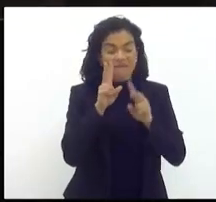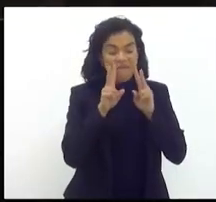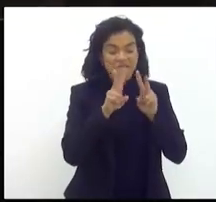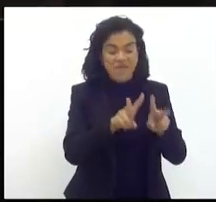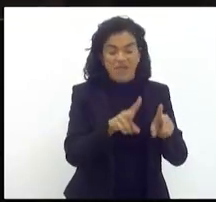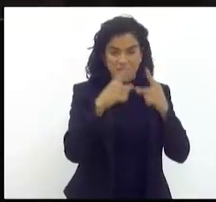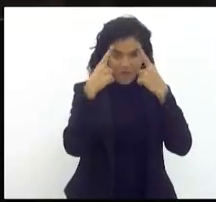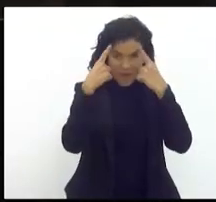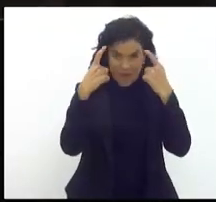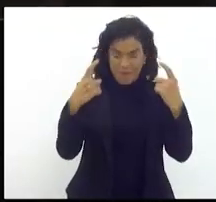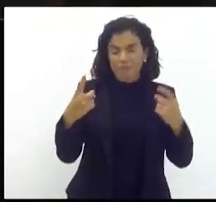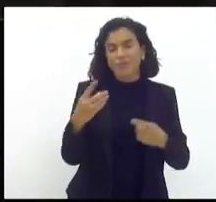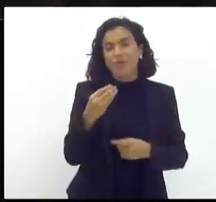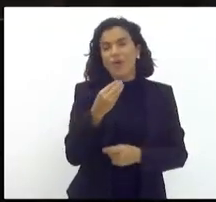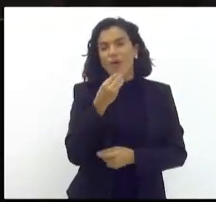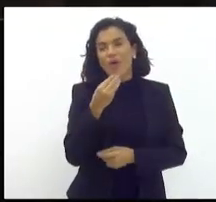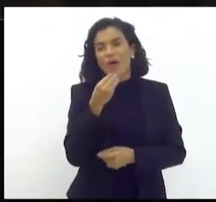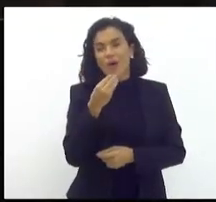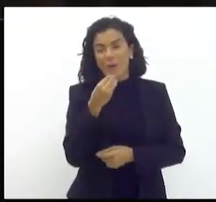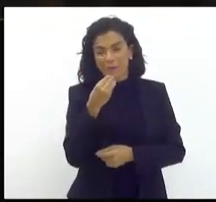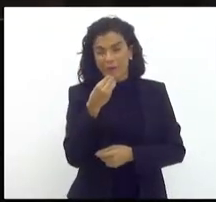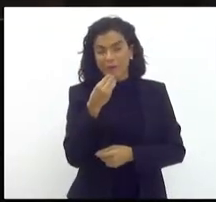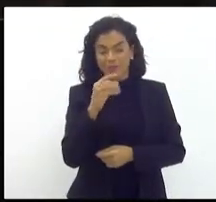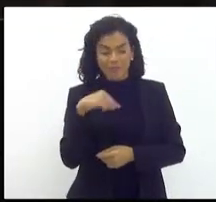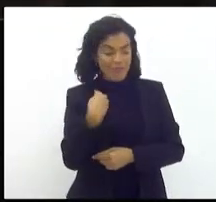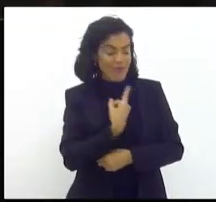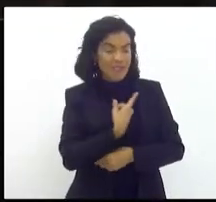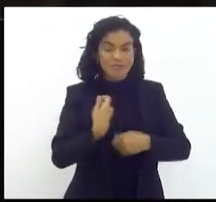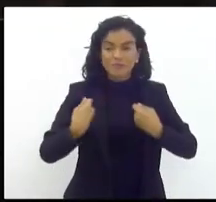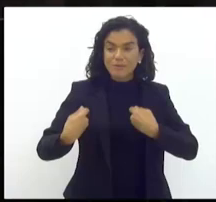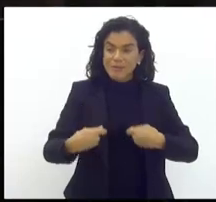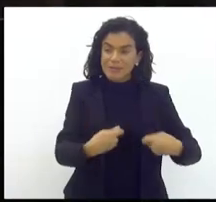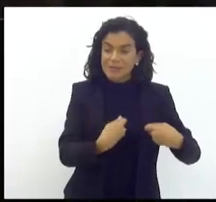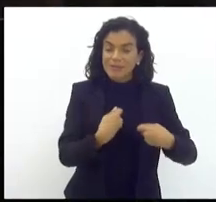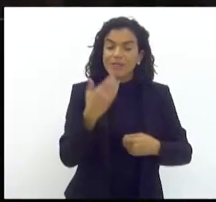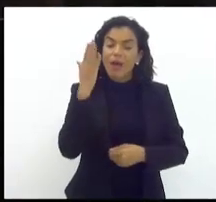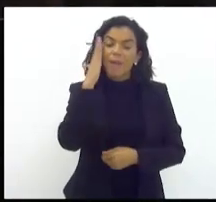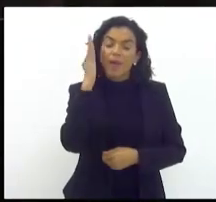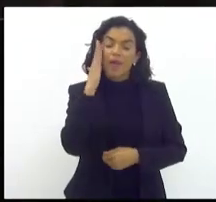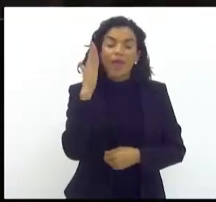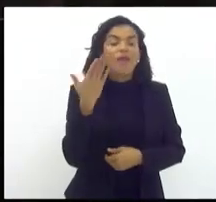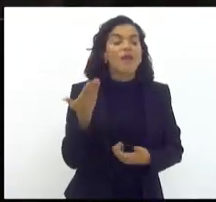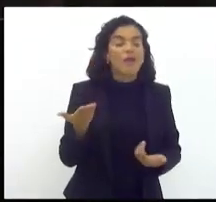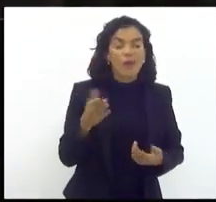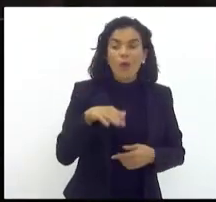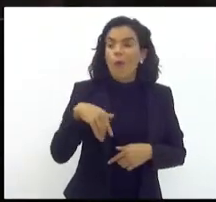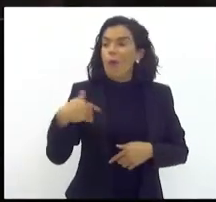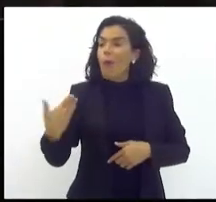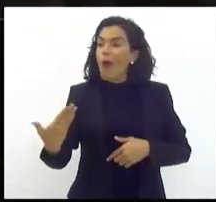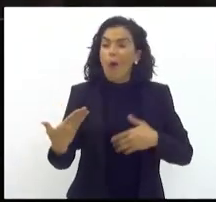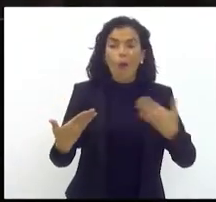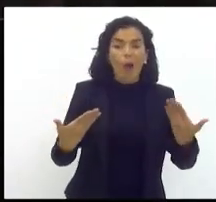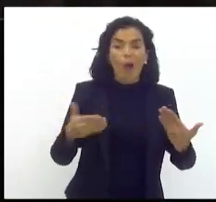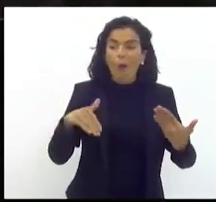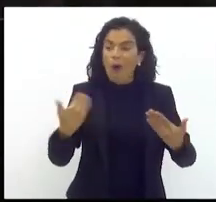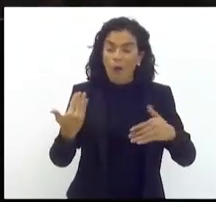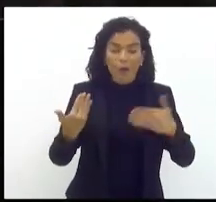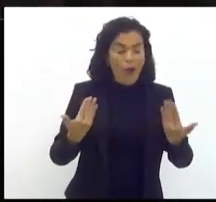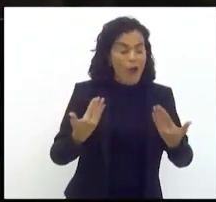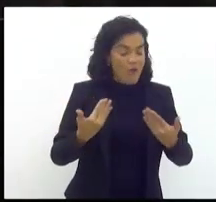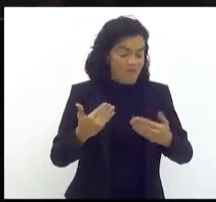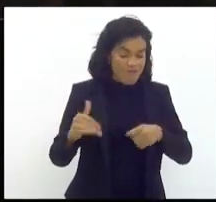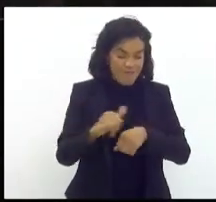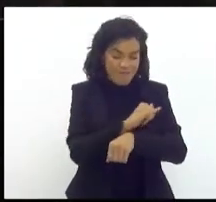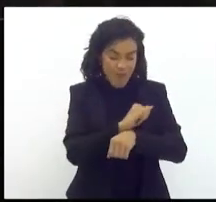Mas é óbvio que também a gente precisa saber quais são as nossas ferramentas de